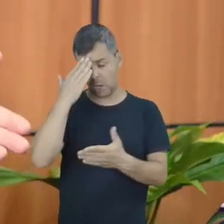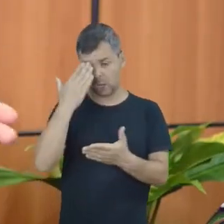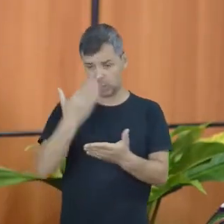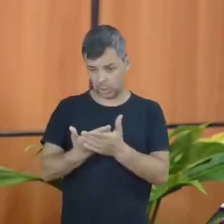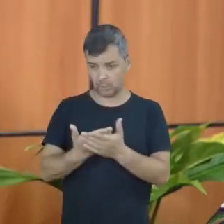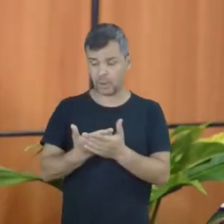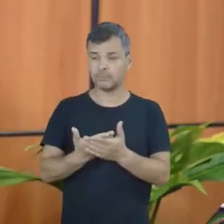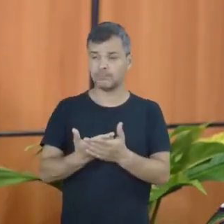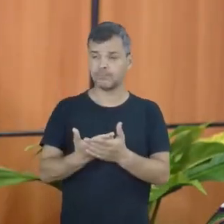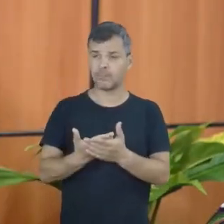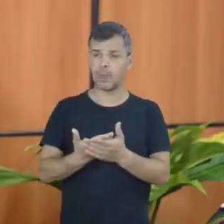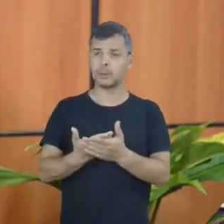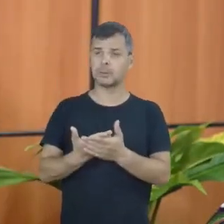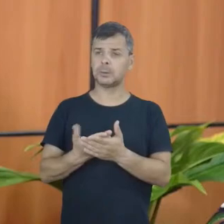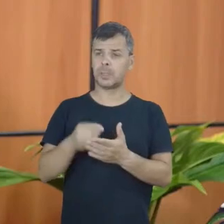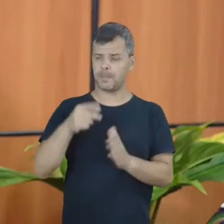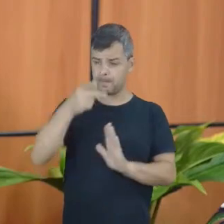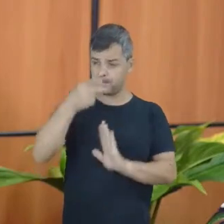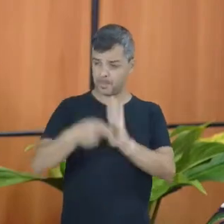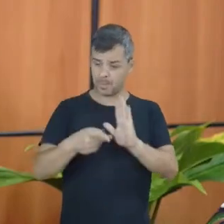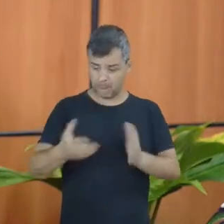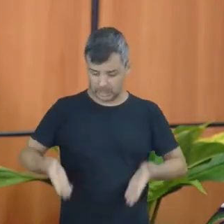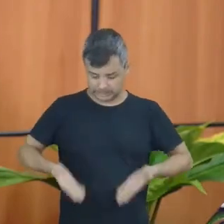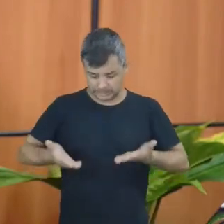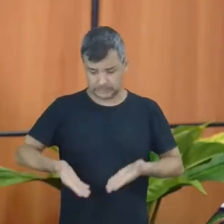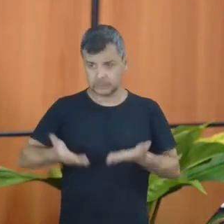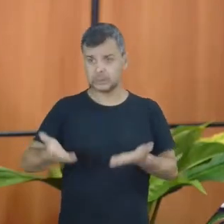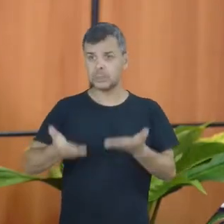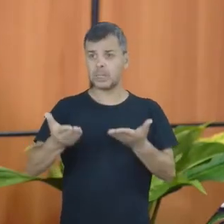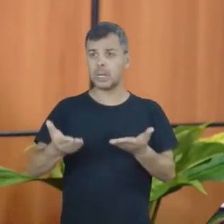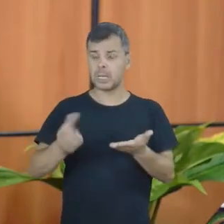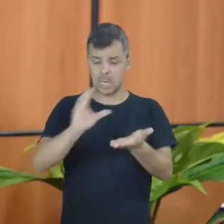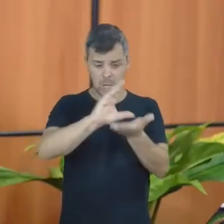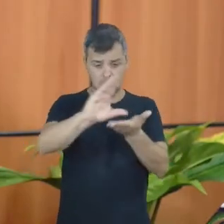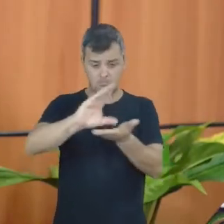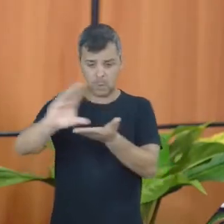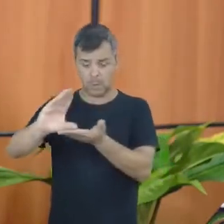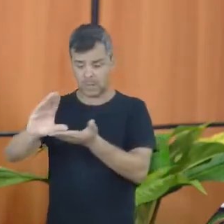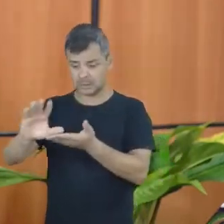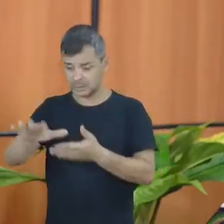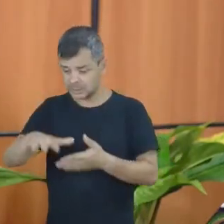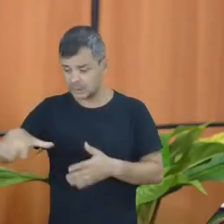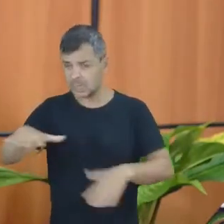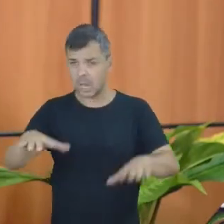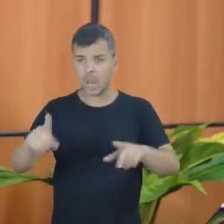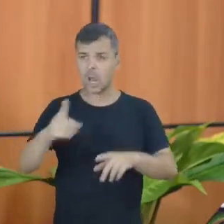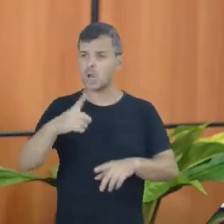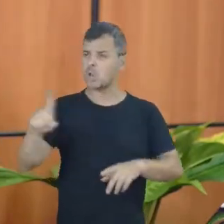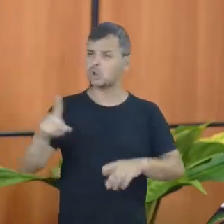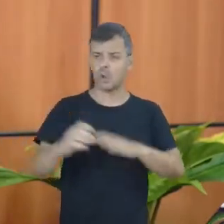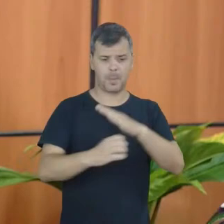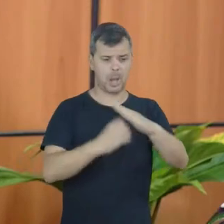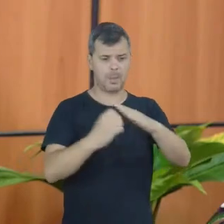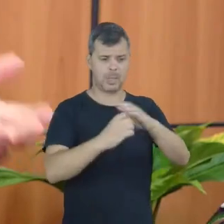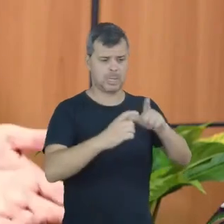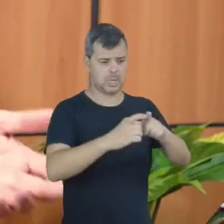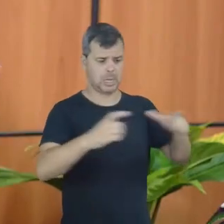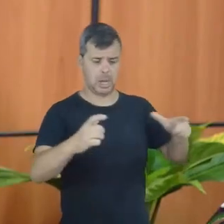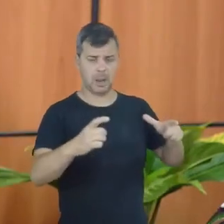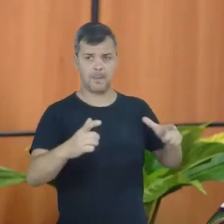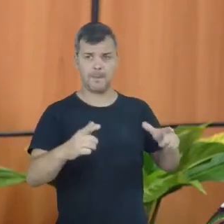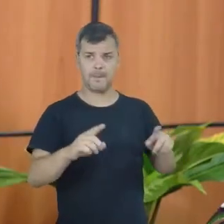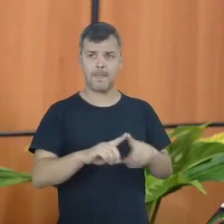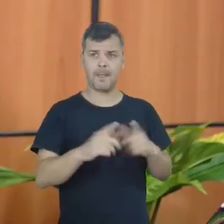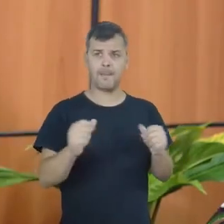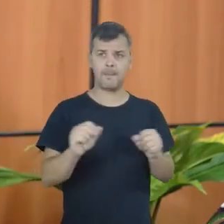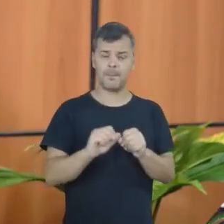vai trazer, né, incentivos de crédito para esses segmentos também, não só para as grandes, médias, as micro, mas